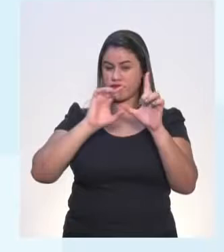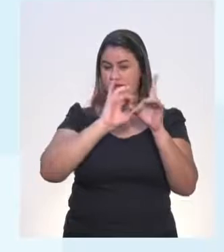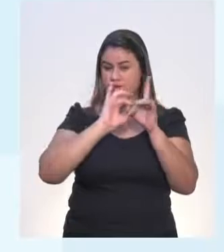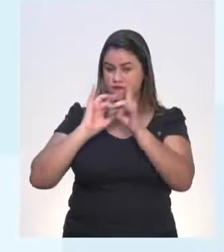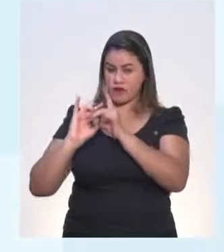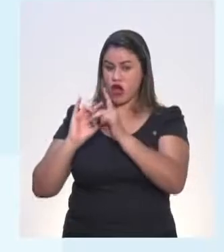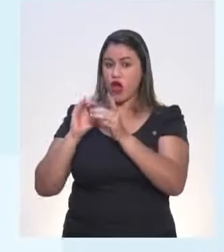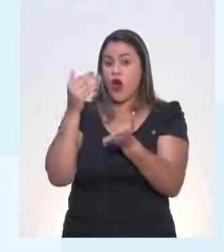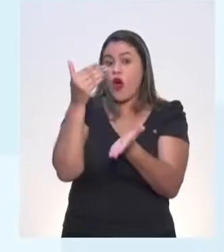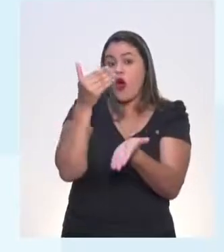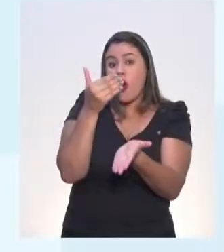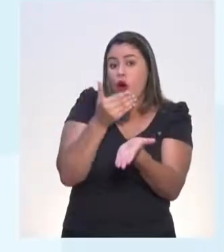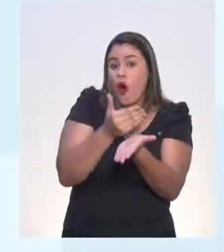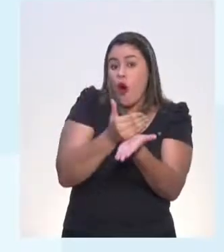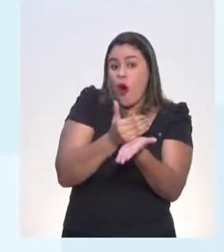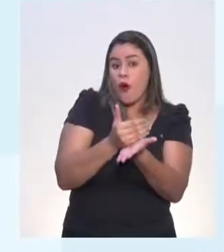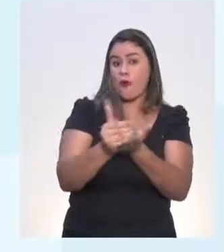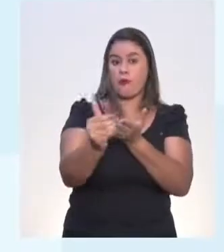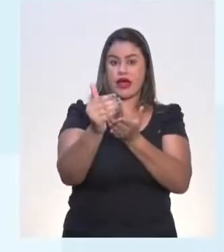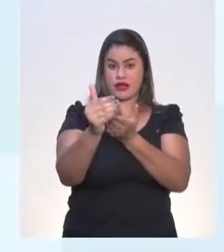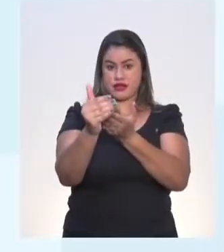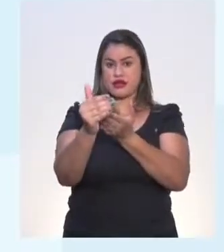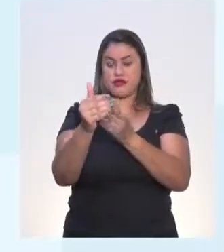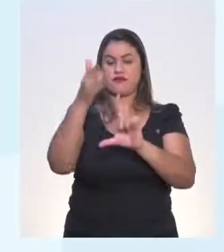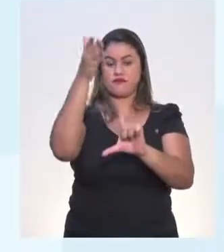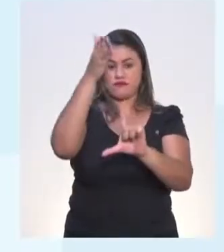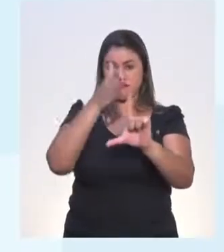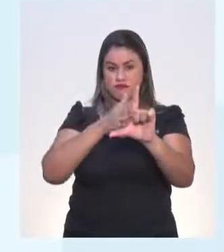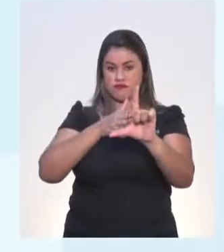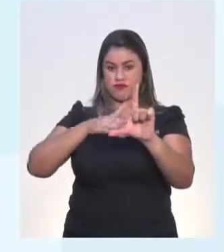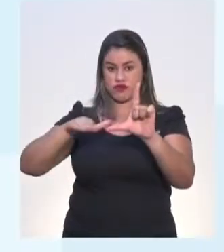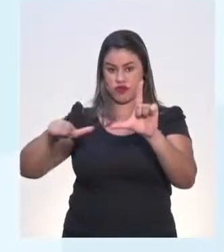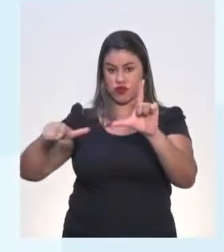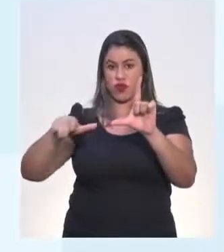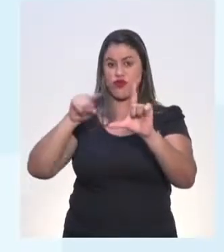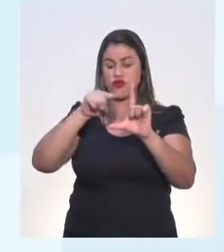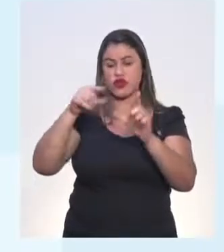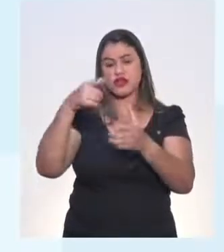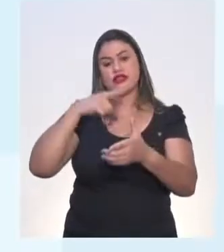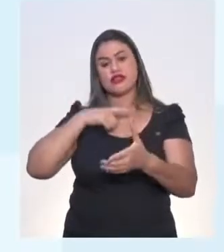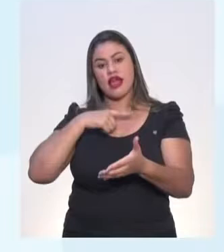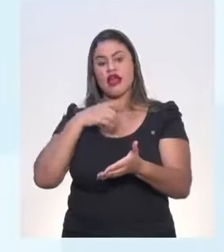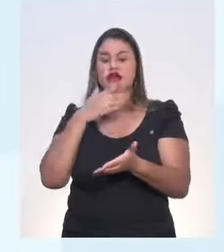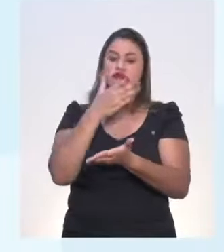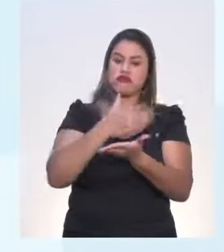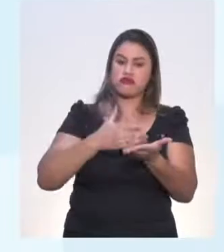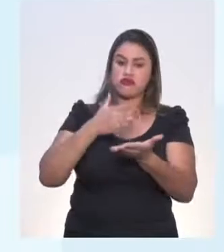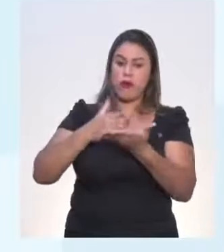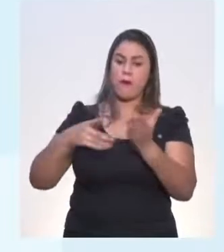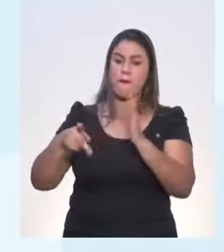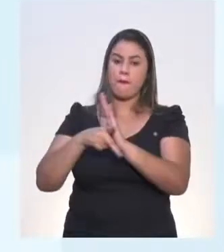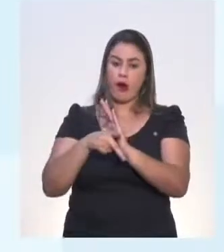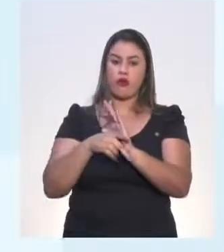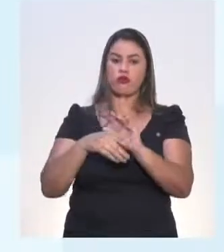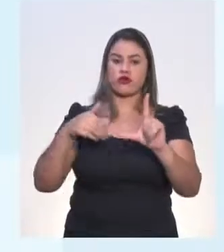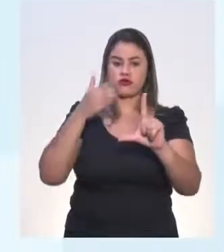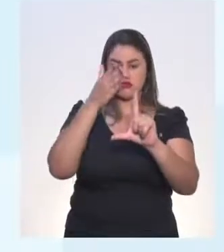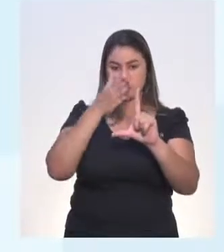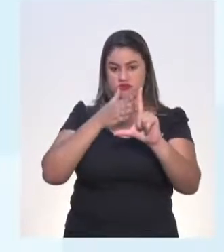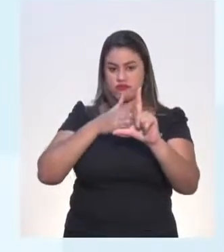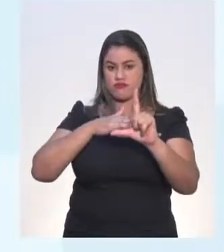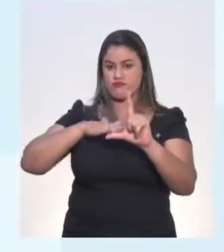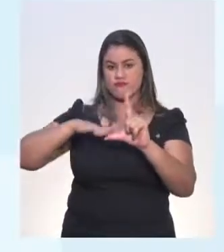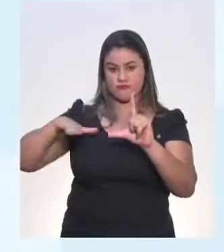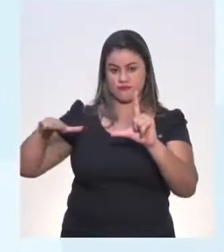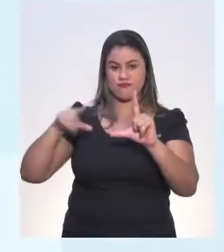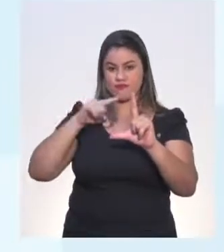é a partir daí que é dado, então, o plano cartesiano e você tem as divisões aí cartesianas, né, que vocês vão ver,